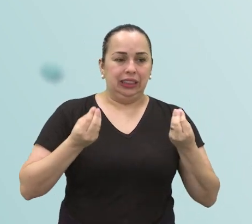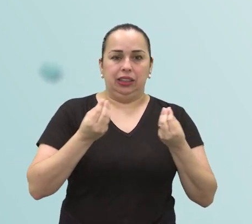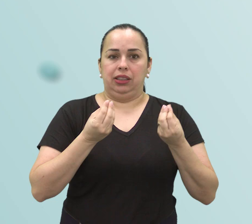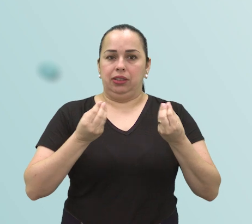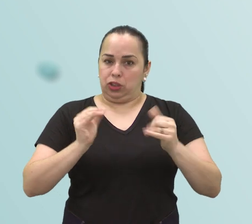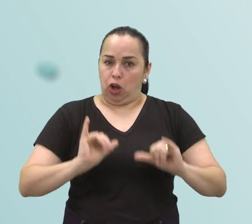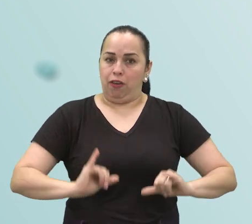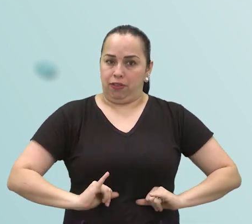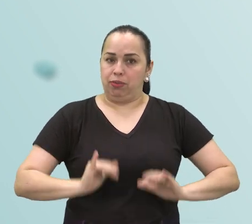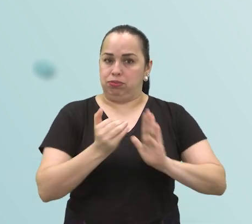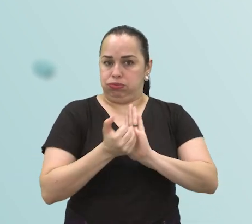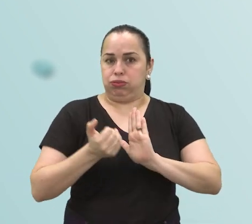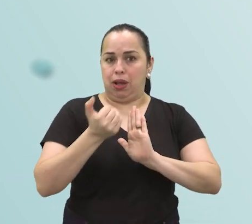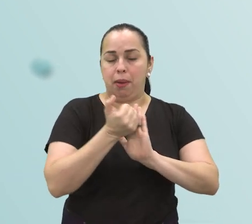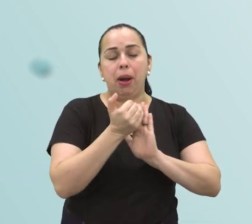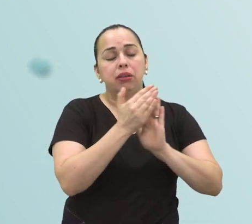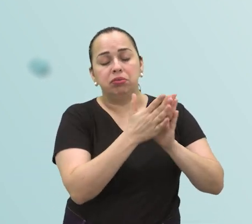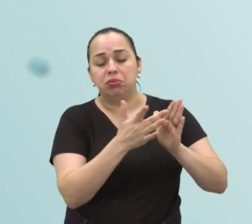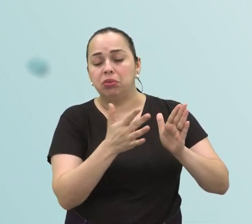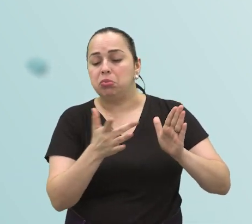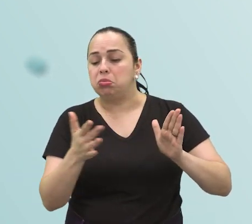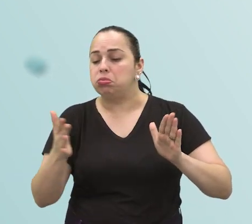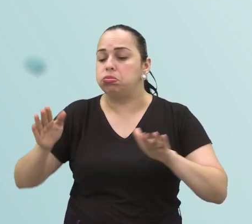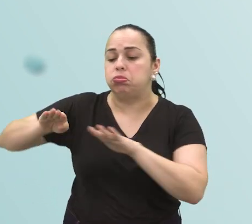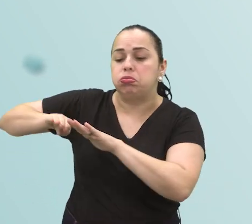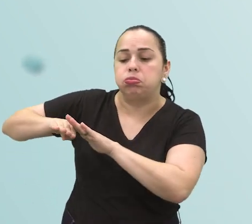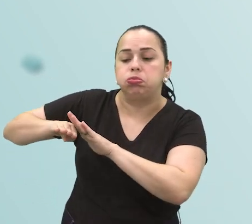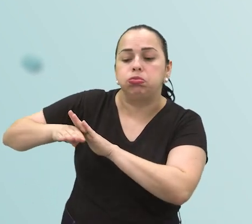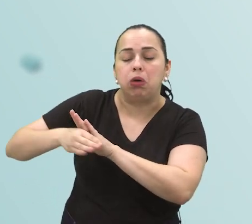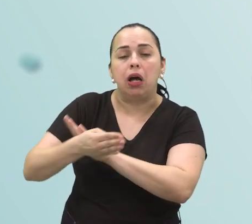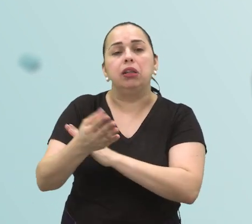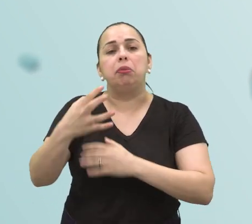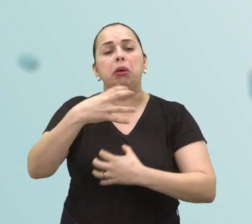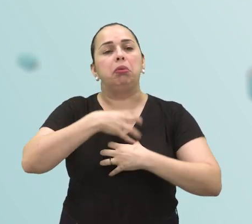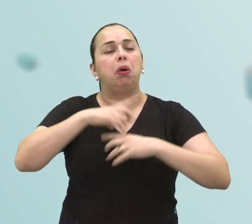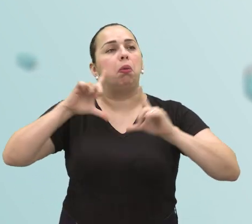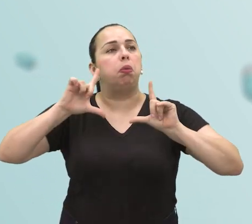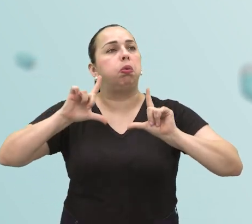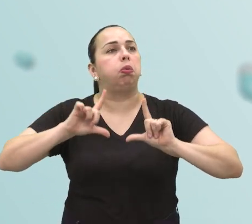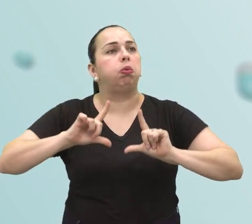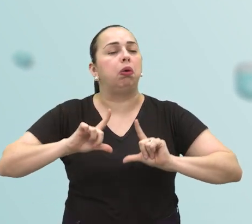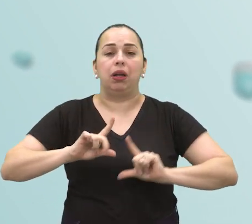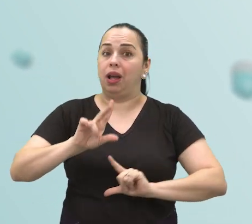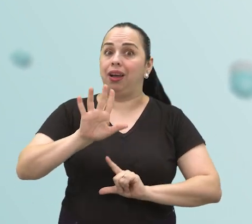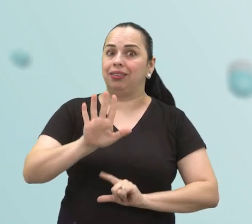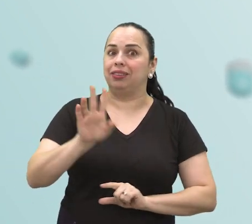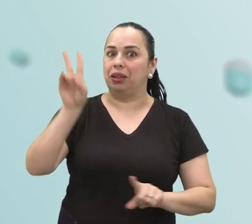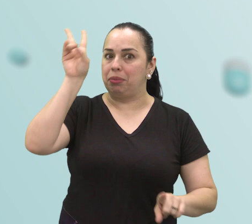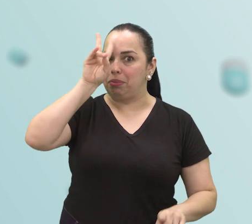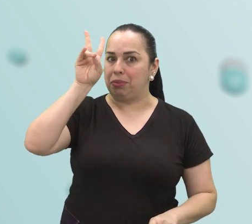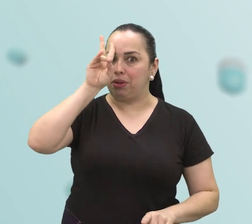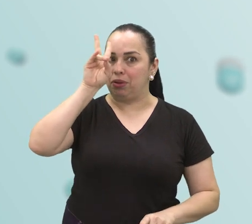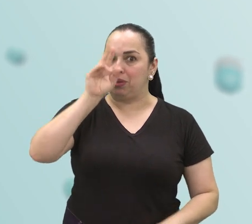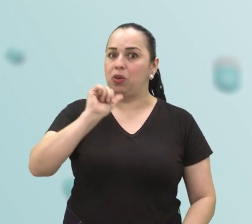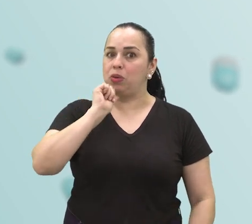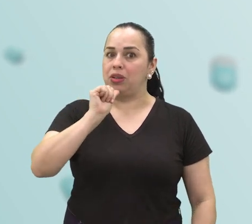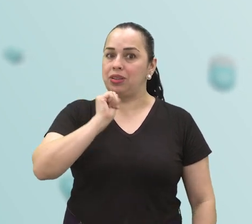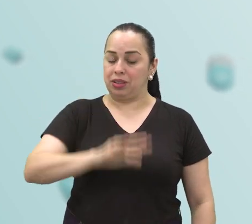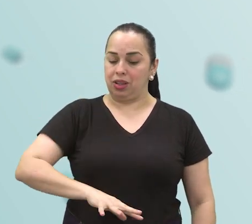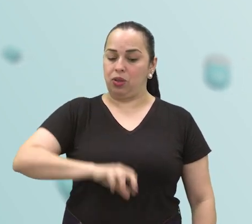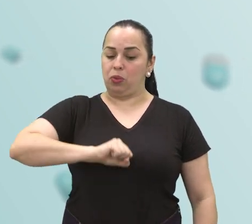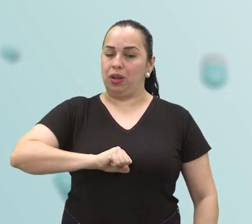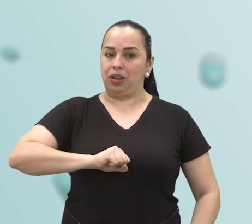sofrer um pouquinho mais, mas com o passar do tempo, esses sintomas tendem a diminuir, a amenizar. E vamos lembrar que a menopausa é o fim do